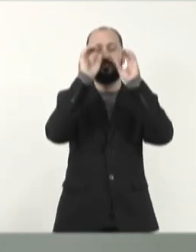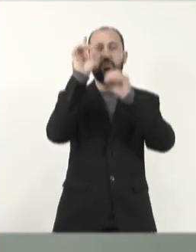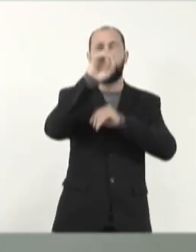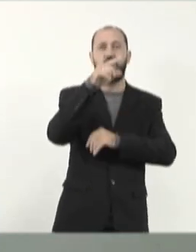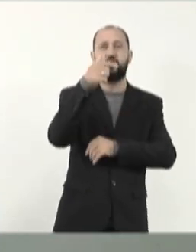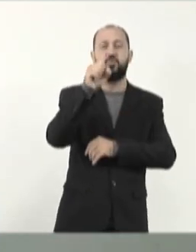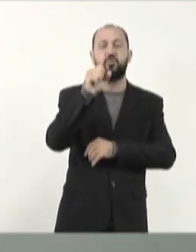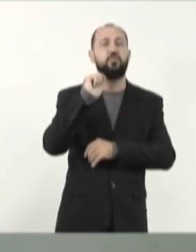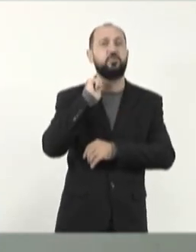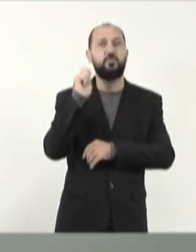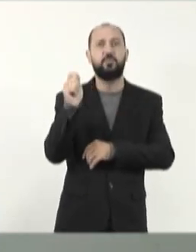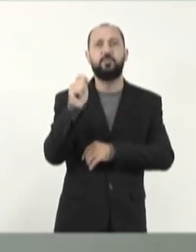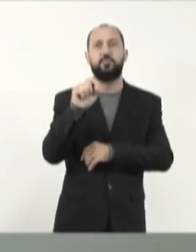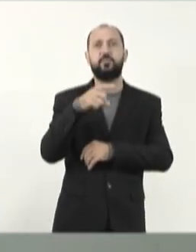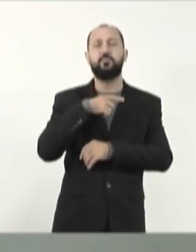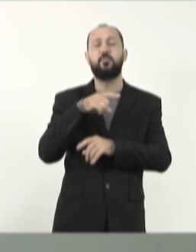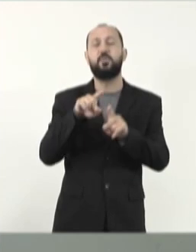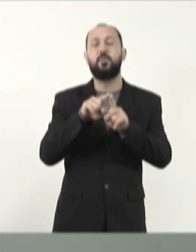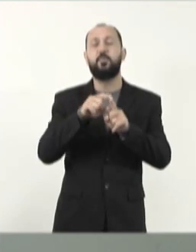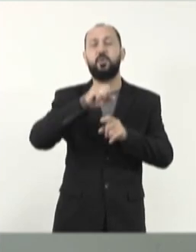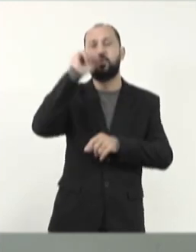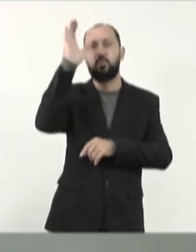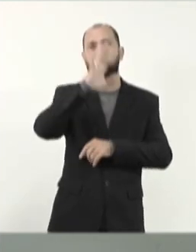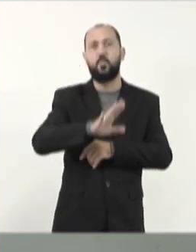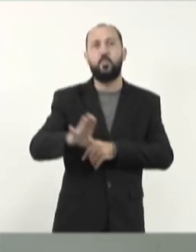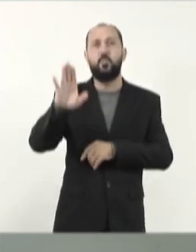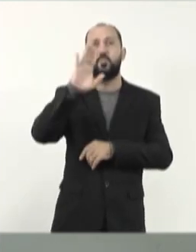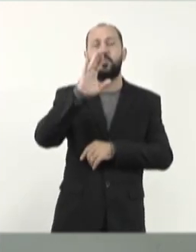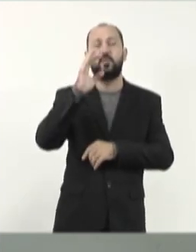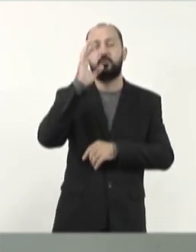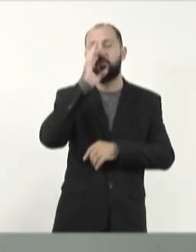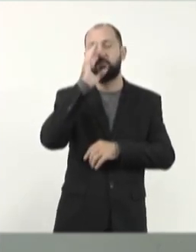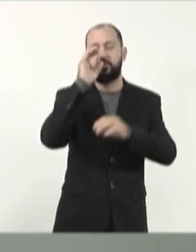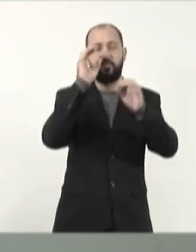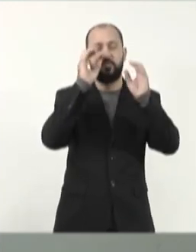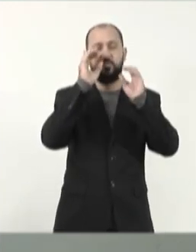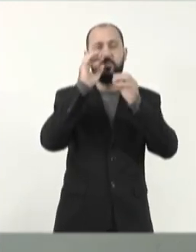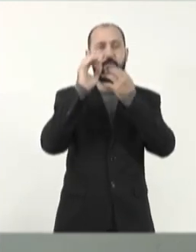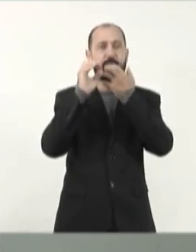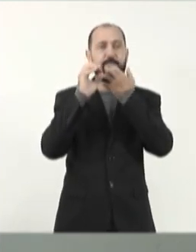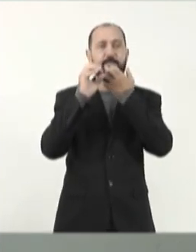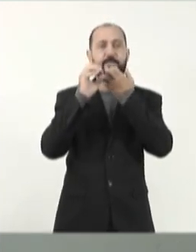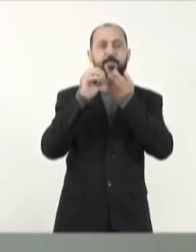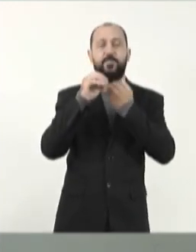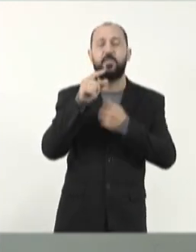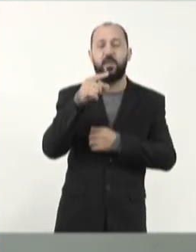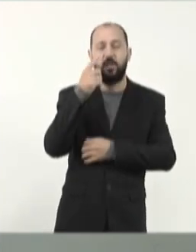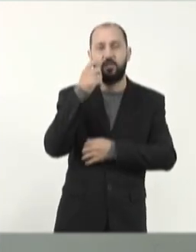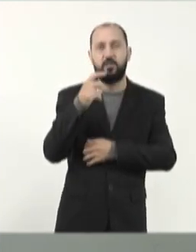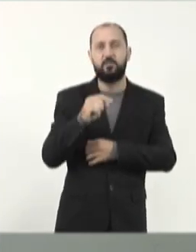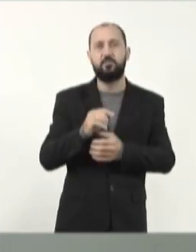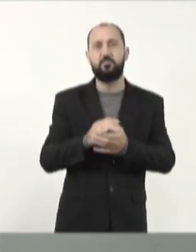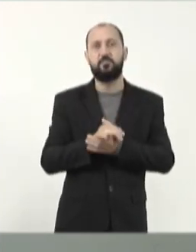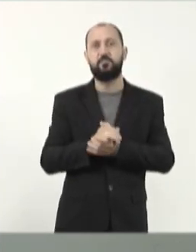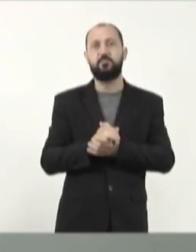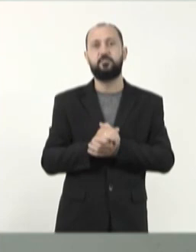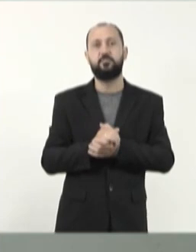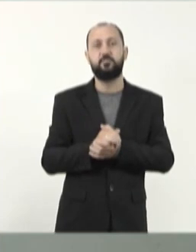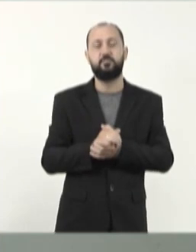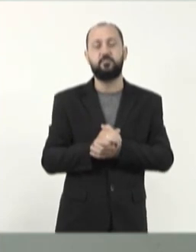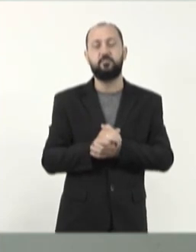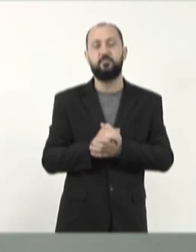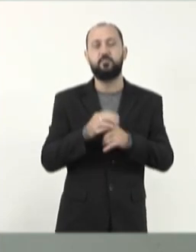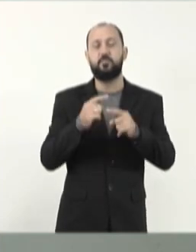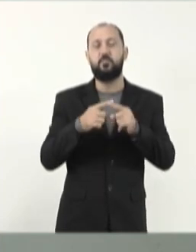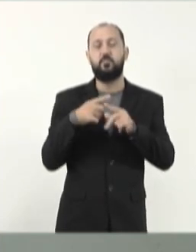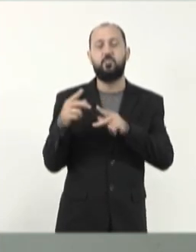de abril, que também é uma data nacional, Dia Nacional da Observação de Pássaros. É uma questão até interessante isso, porque, inclusive, o